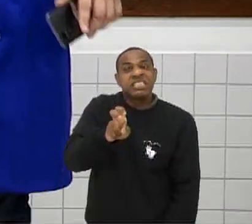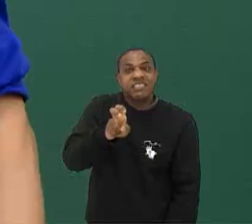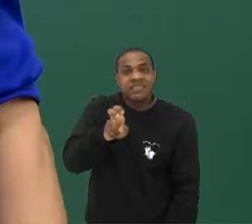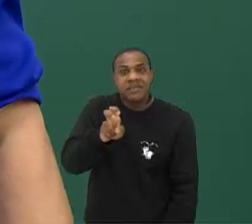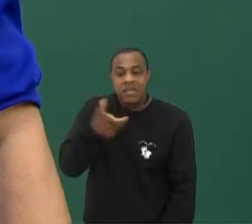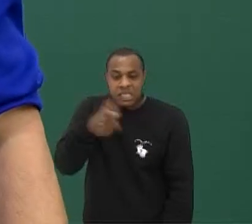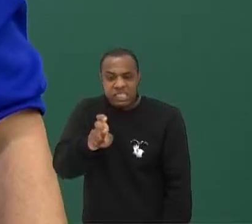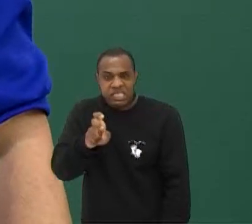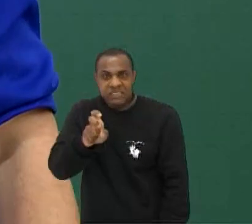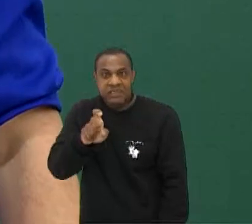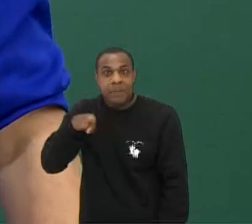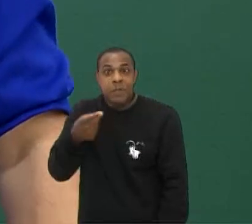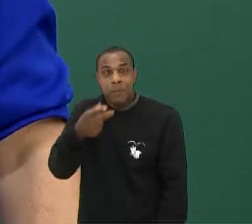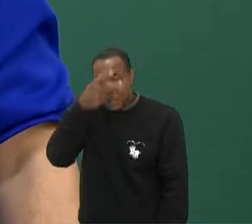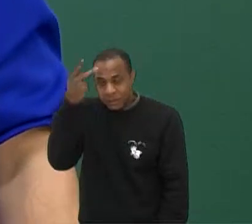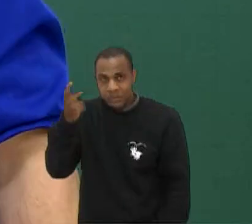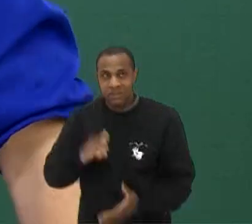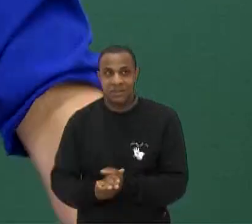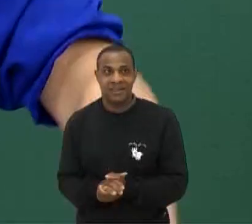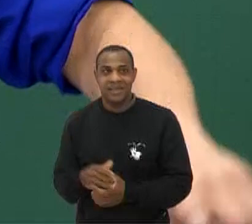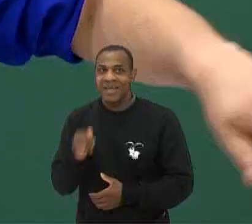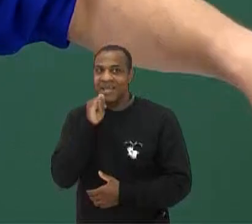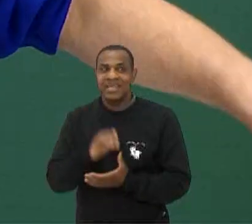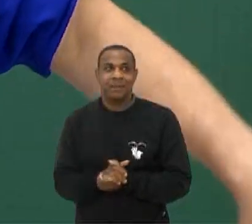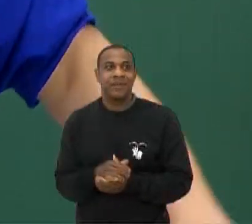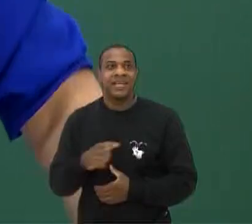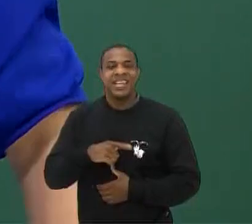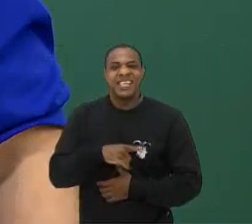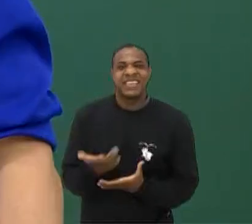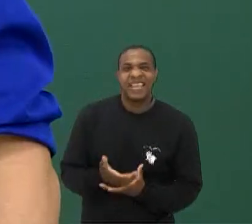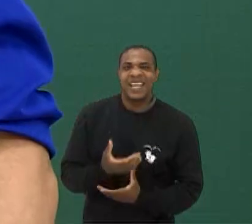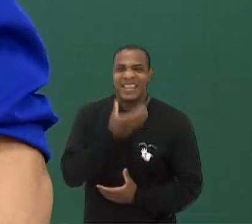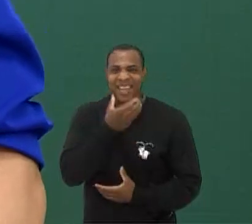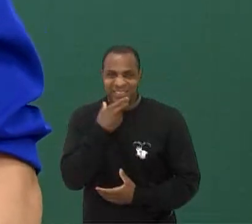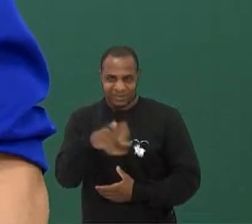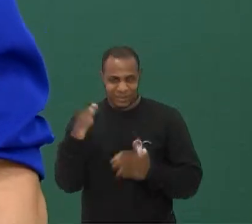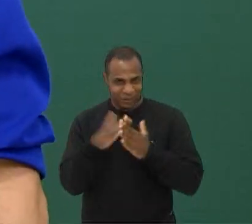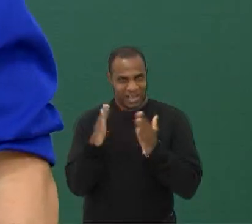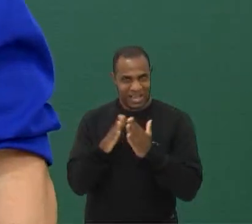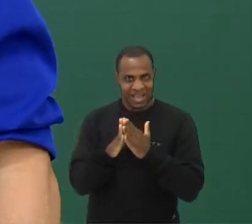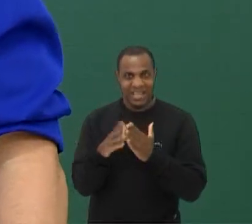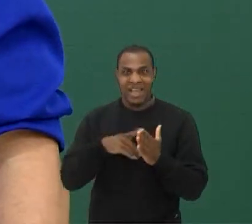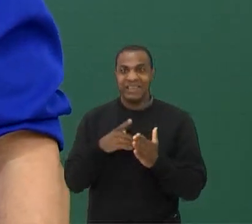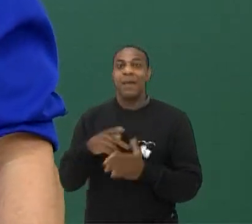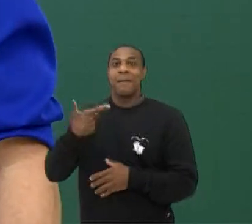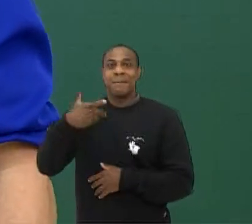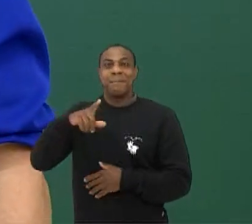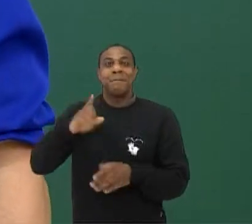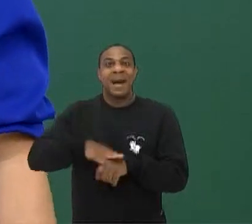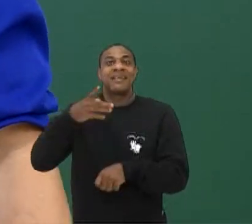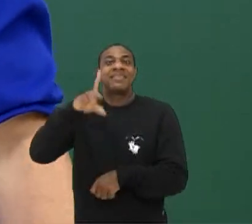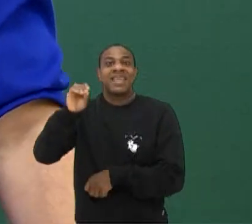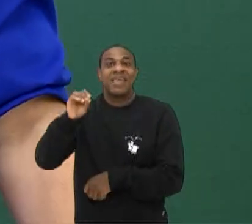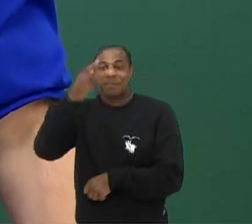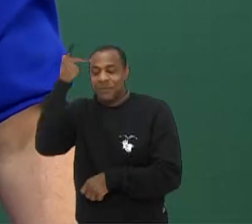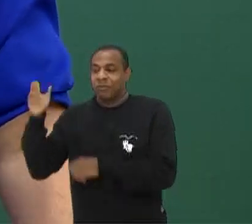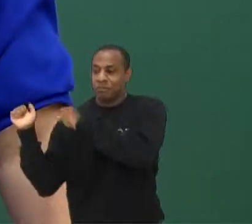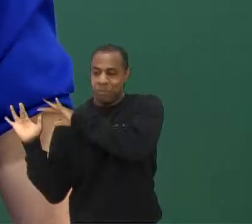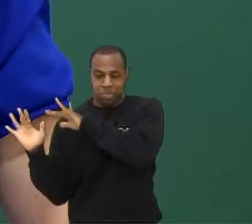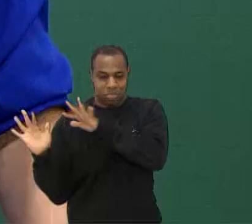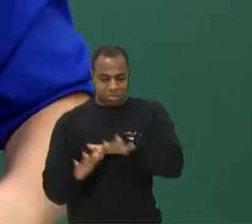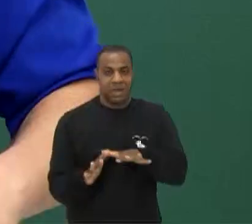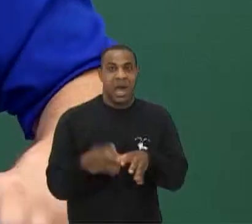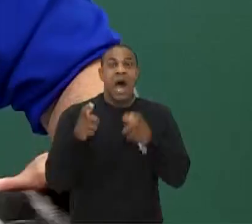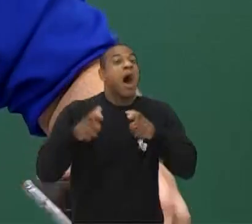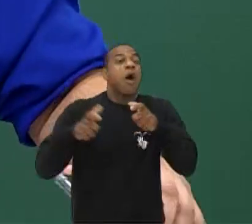Ei, Natal na sua casa, já tem 10 pessoas, vem mais os parentes do seu tio lá junto, mais 10. E agora? Aonde esse povo vai